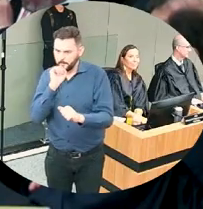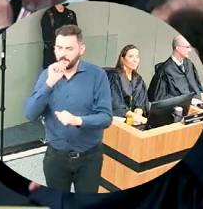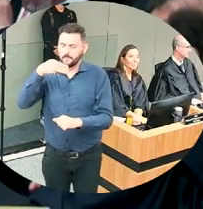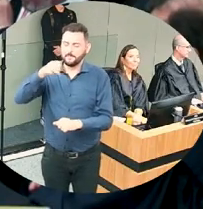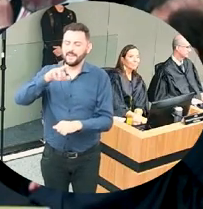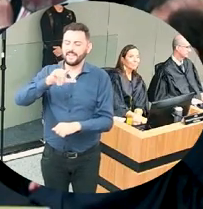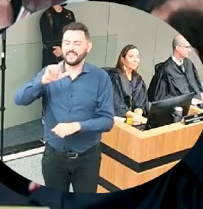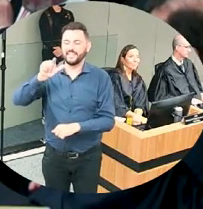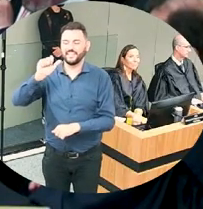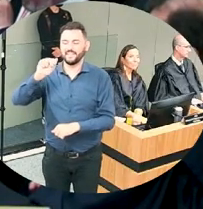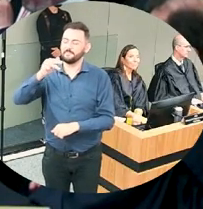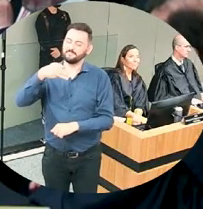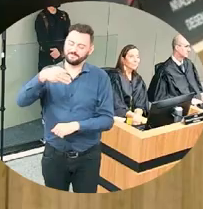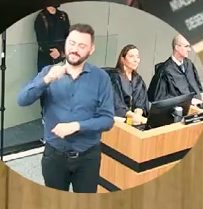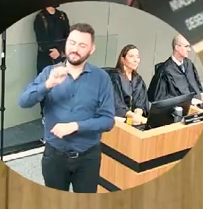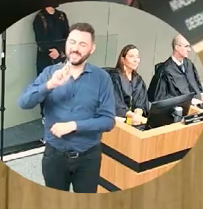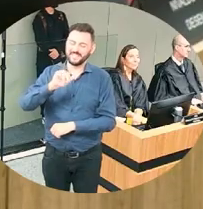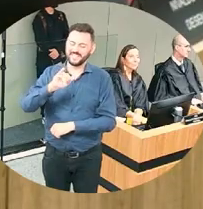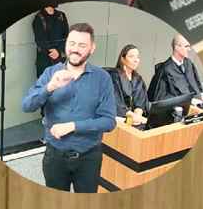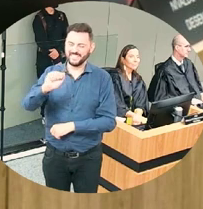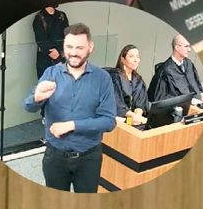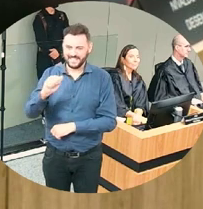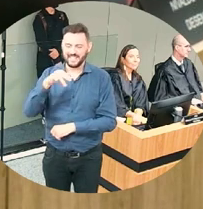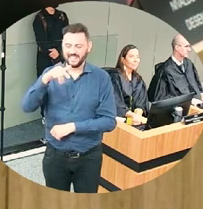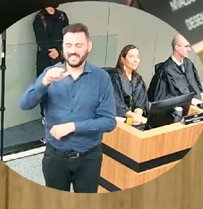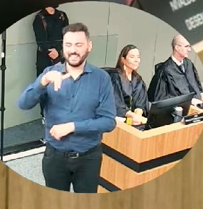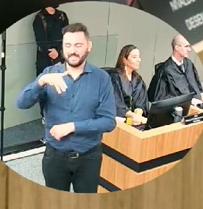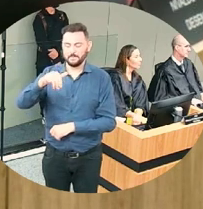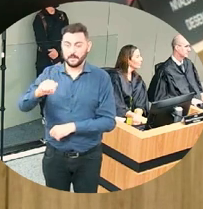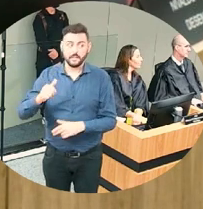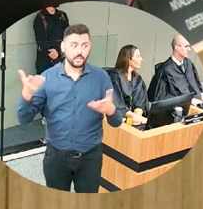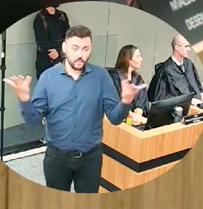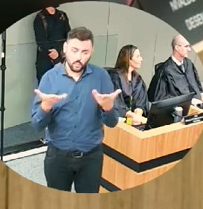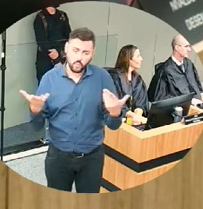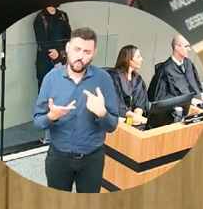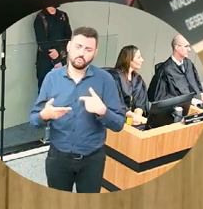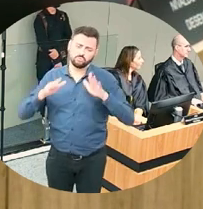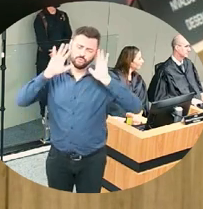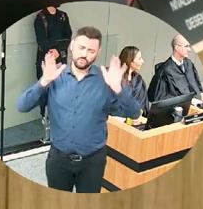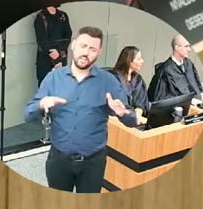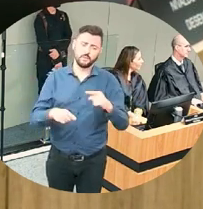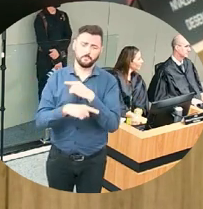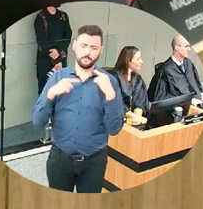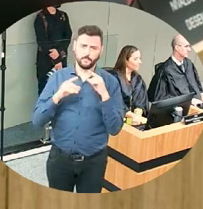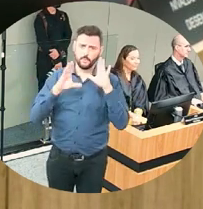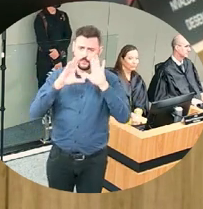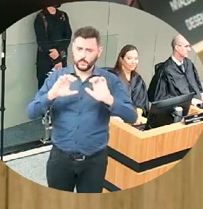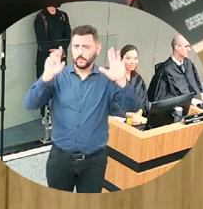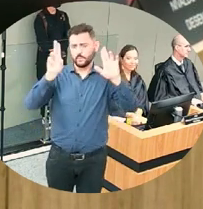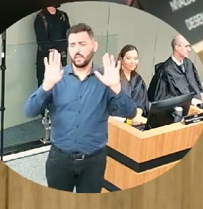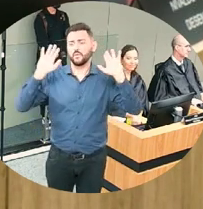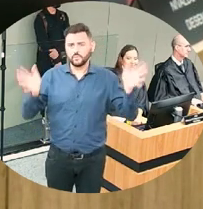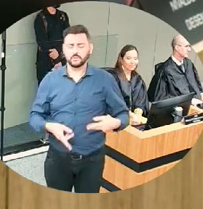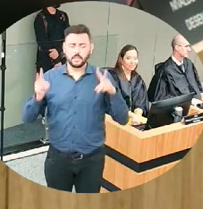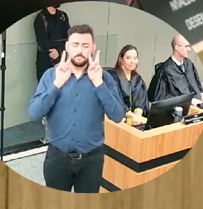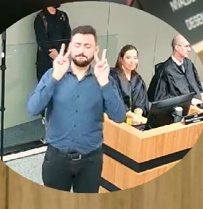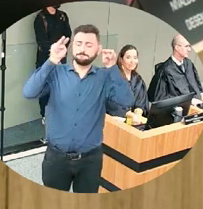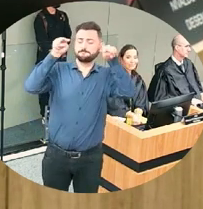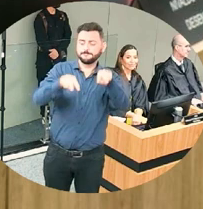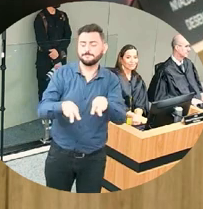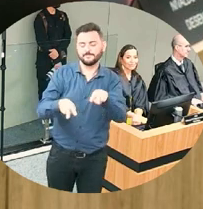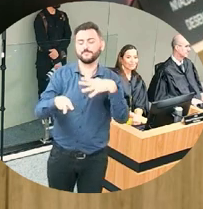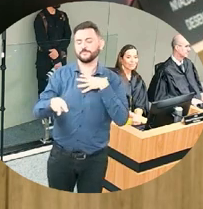Lima que hoje lá de cima estão com toda a certeza olhando para o e